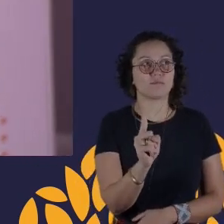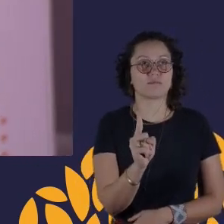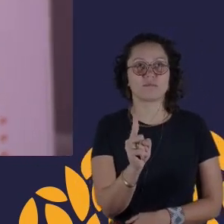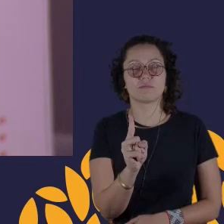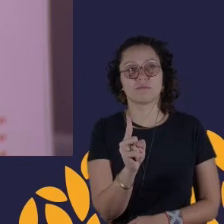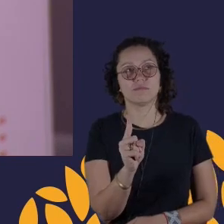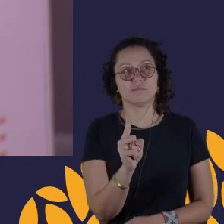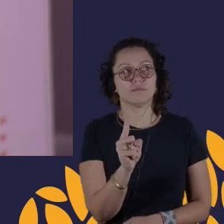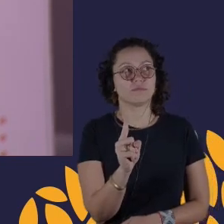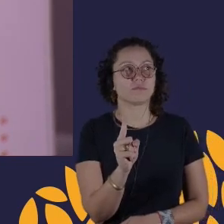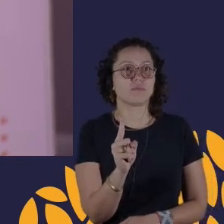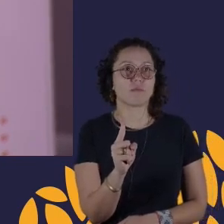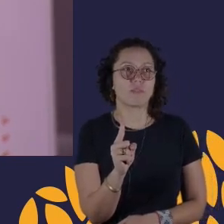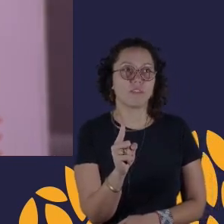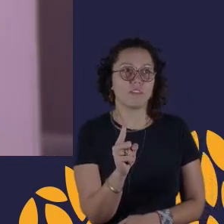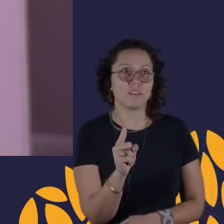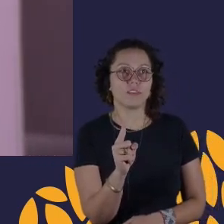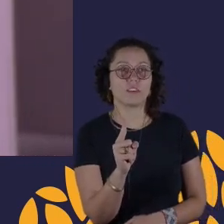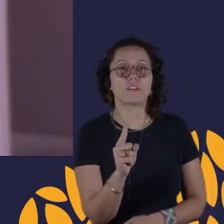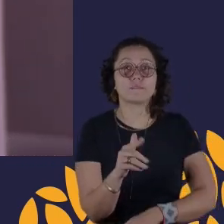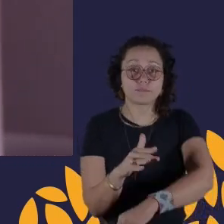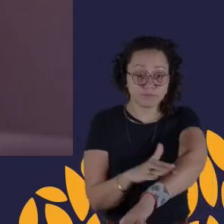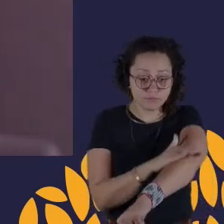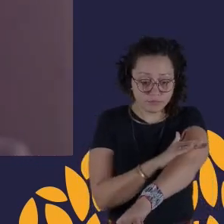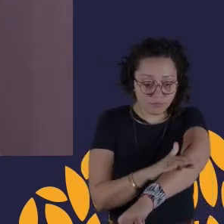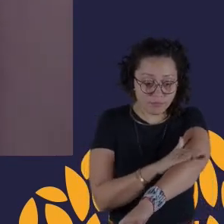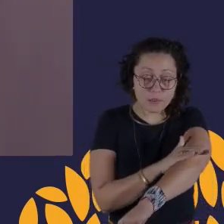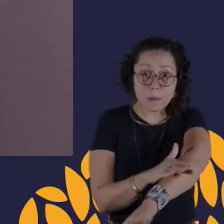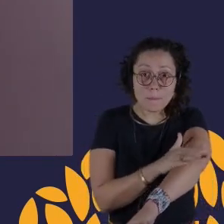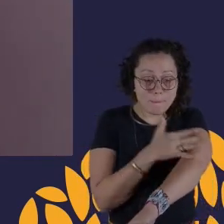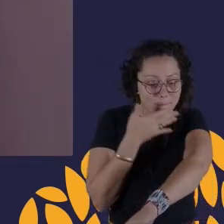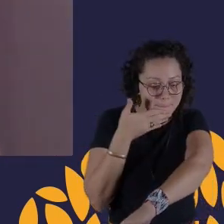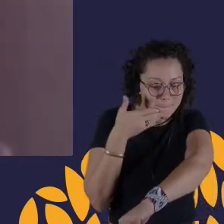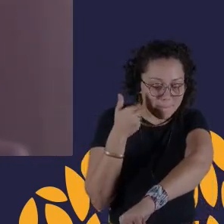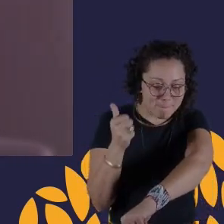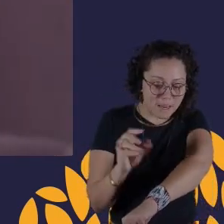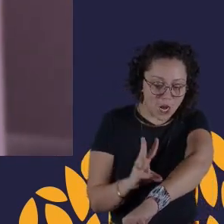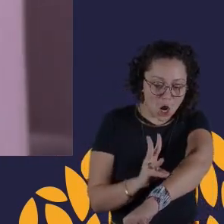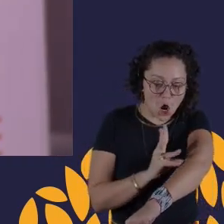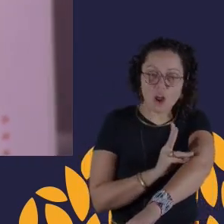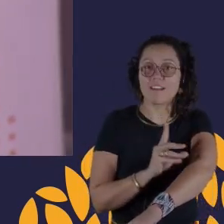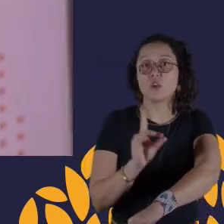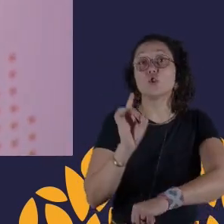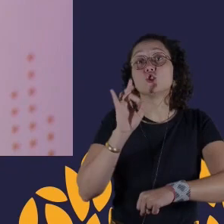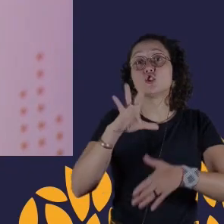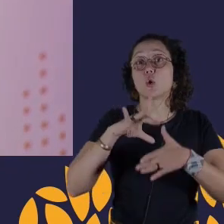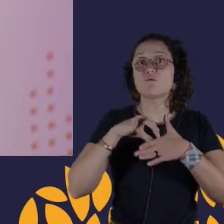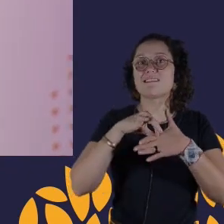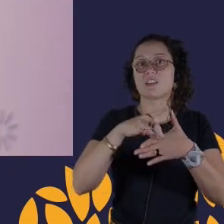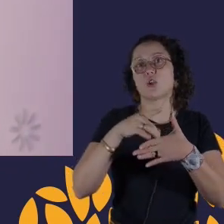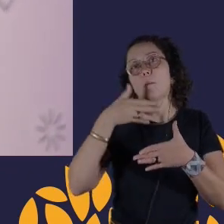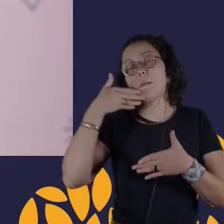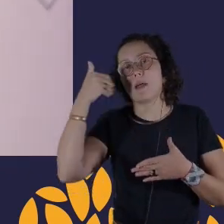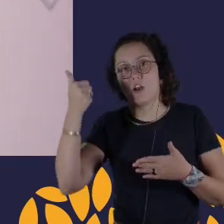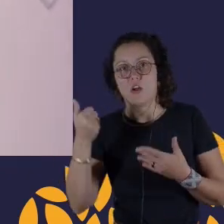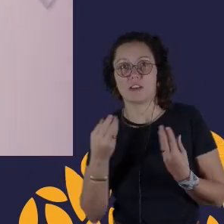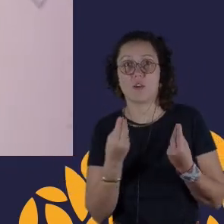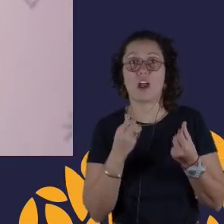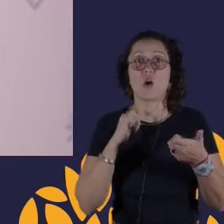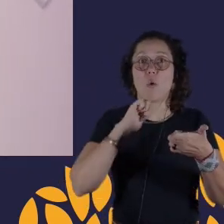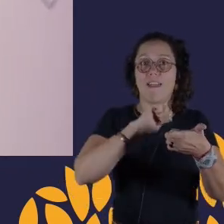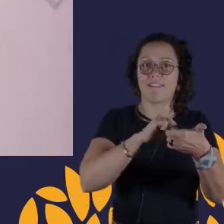não muda os tecidos, não melhora o tecido, melhora sintoma, qualidade de vida, mas não a